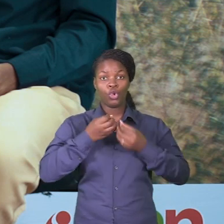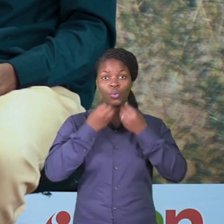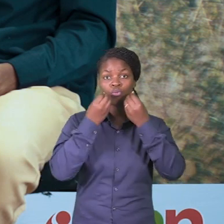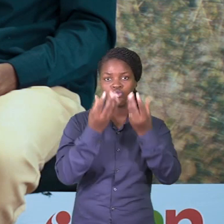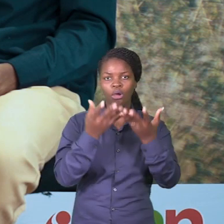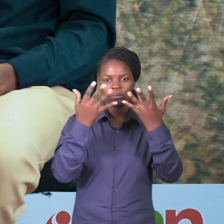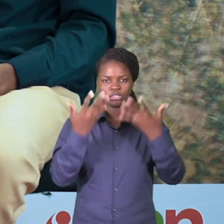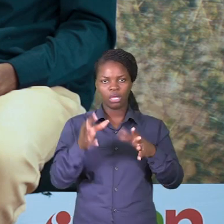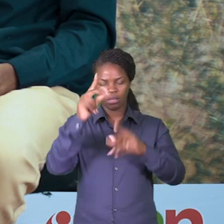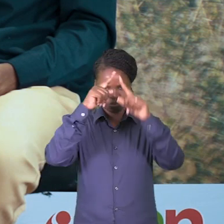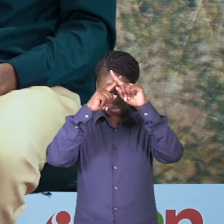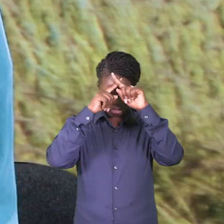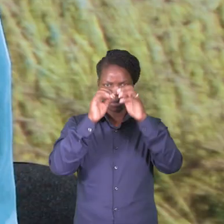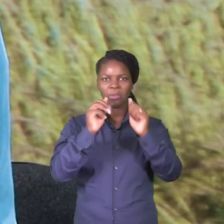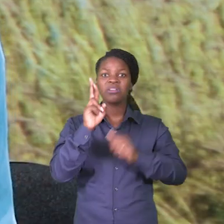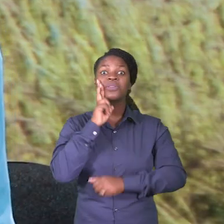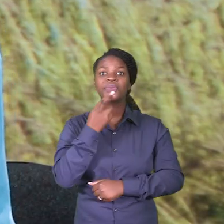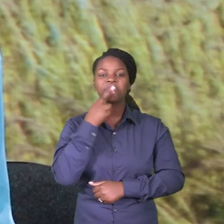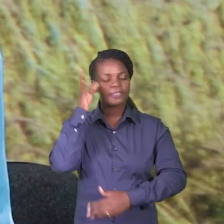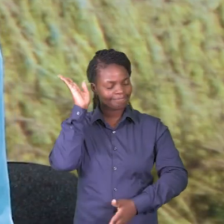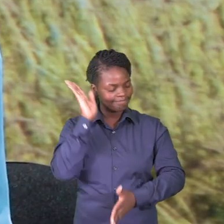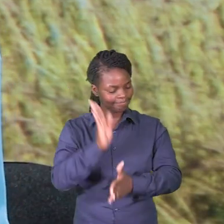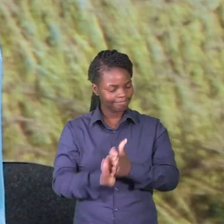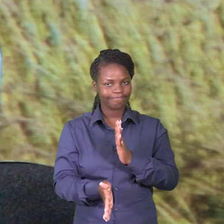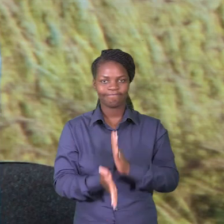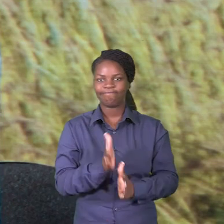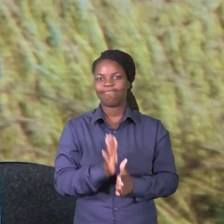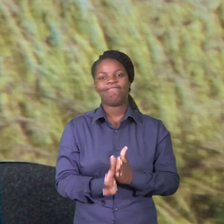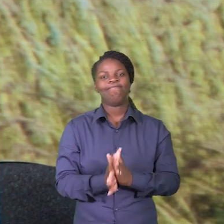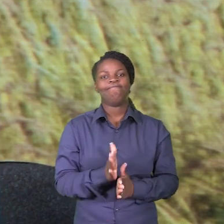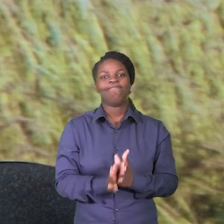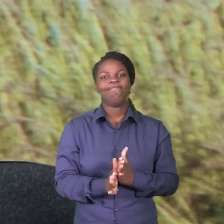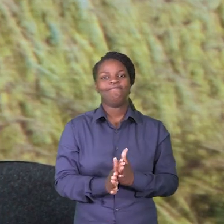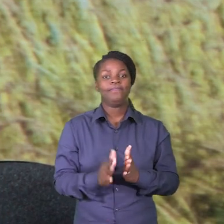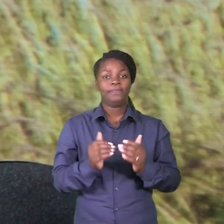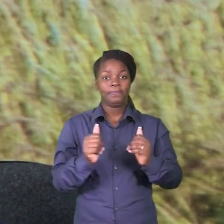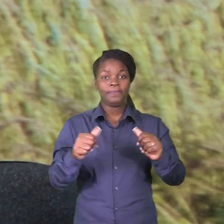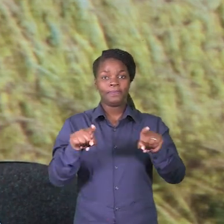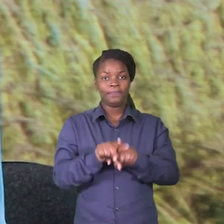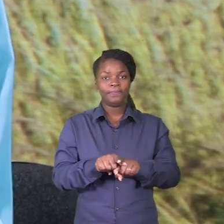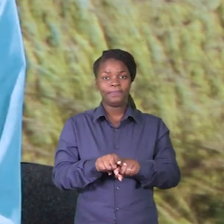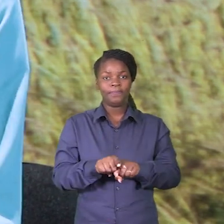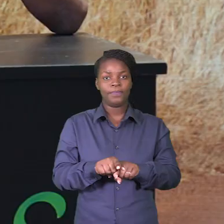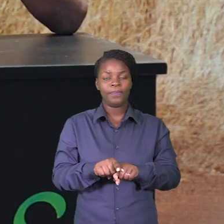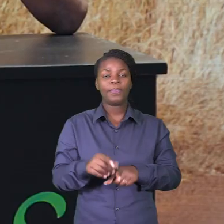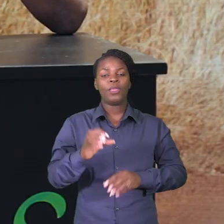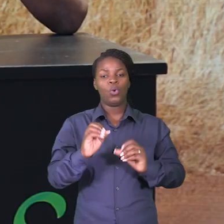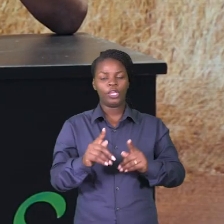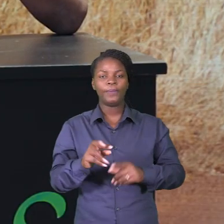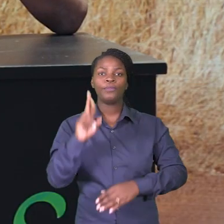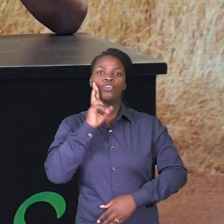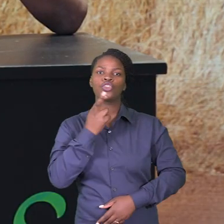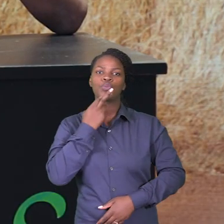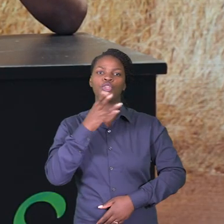denúncia mas não tem a resposta em relação àquela denúncia que é feita por outro lado tem